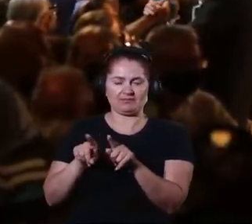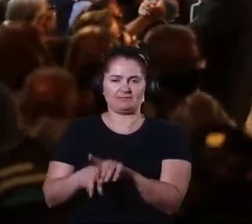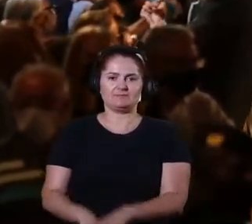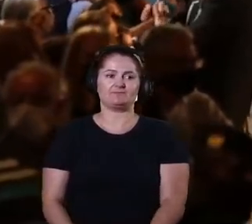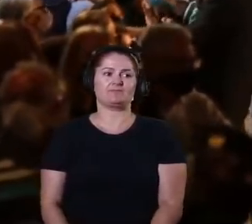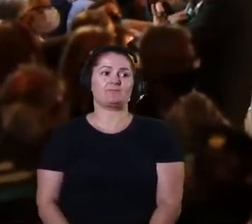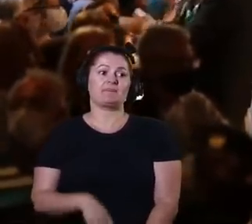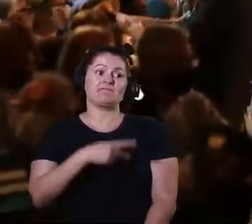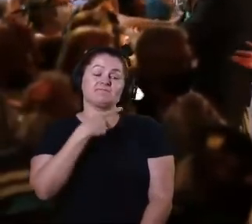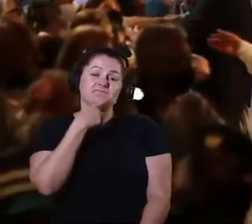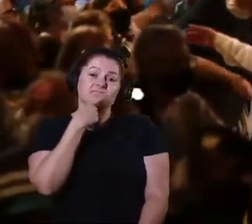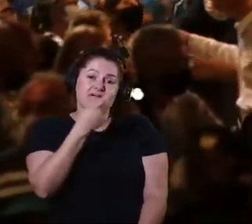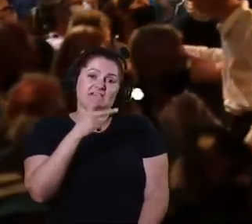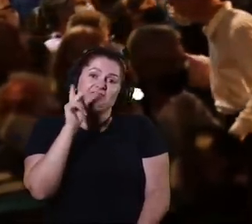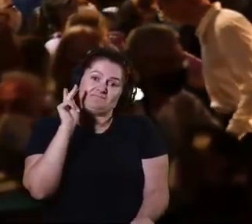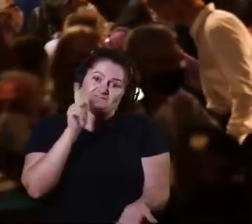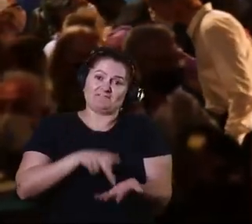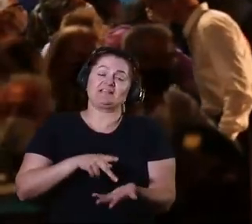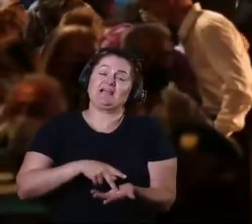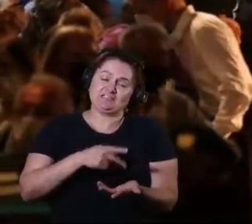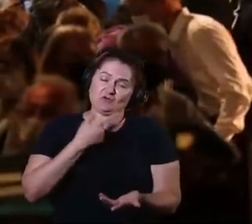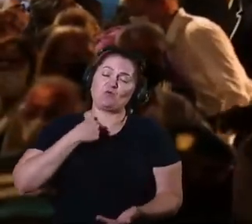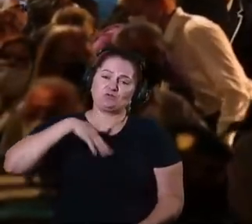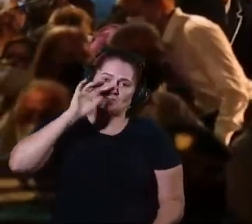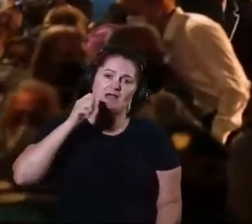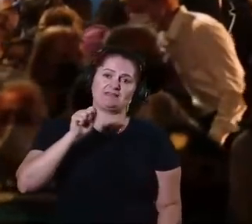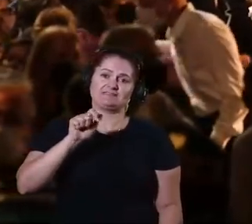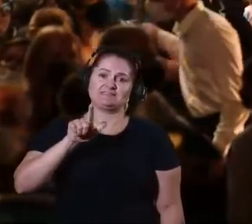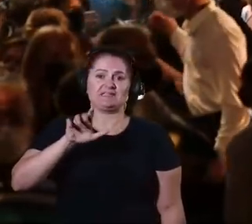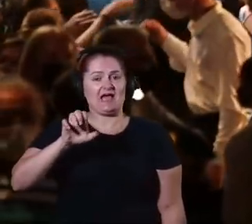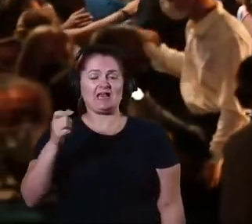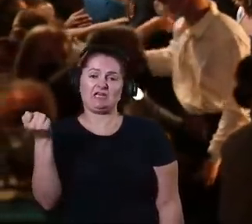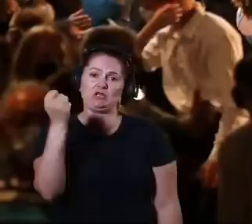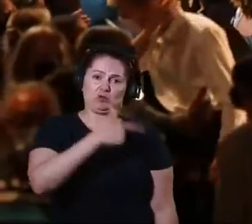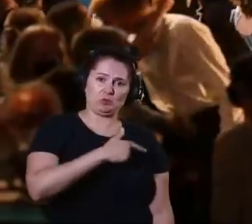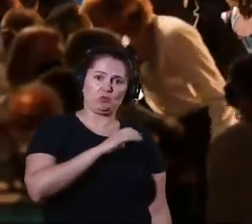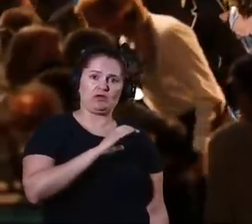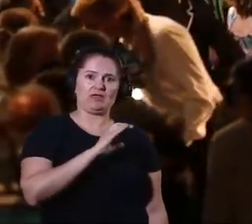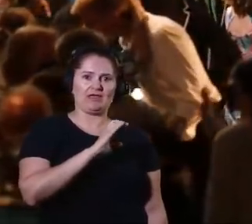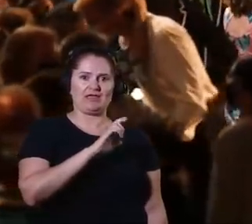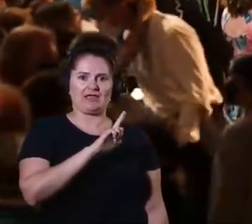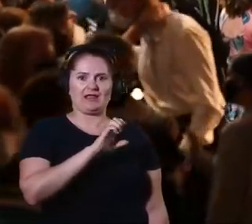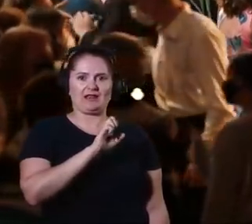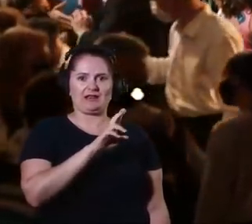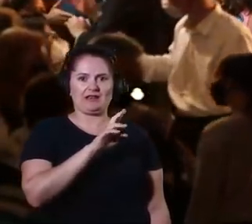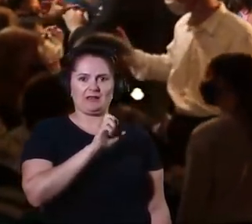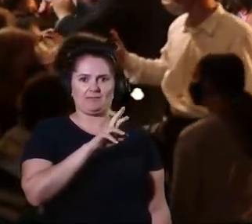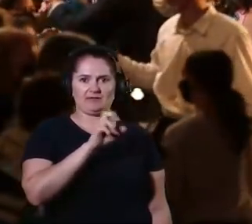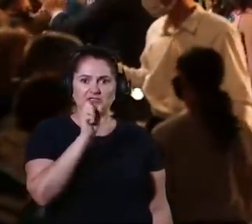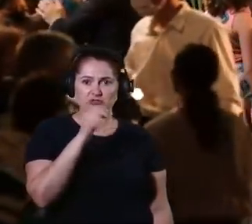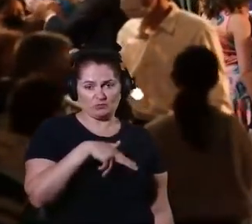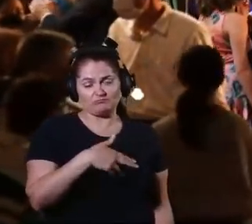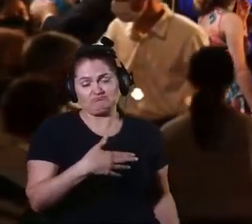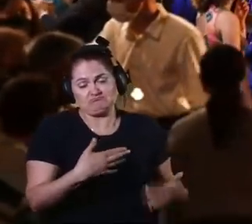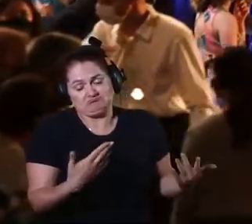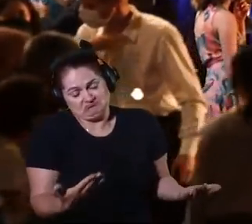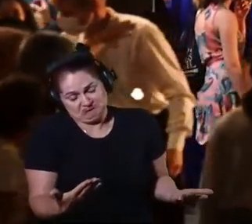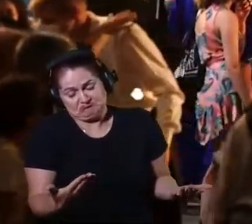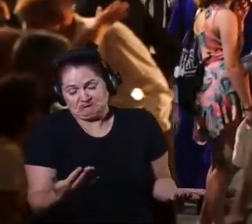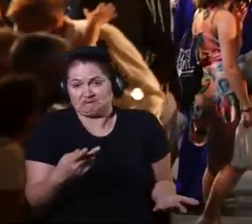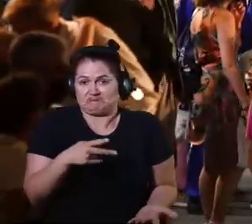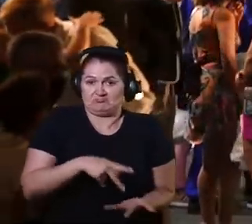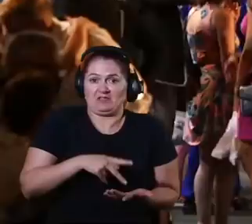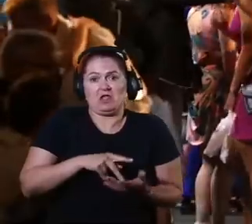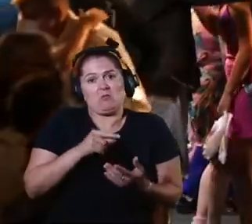respeito ao Fabiano, a Ali do que o Cleberson, né? Tudo bem, a gente fica um pouco chateado, né, Thales? Mas tudo